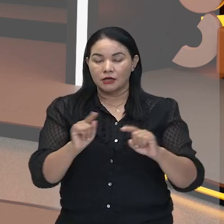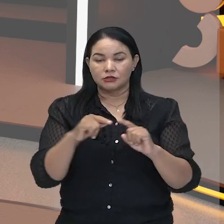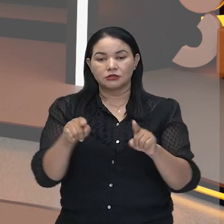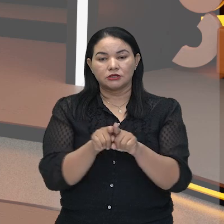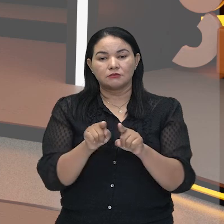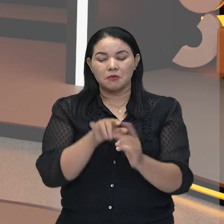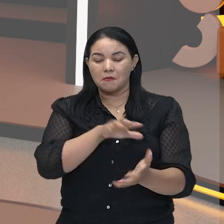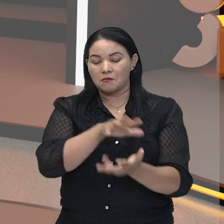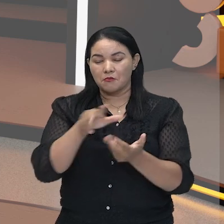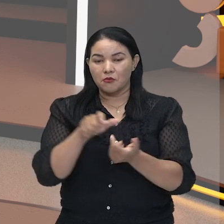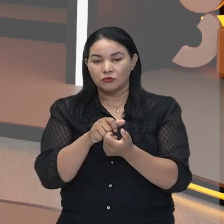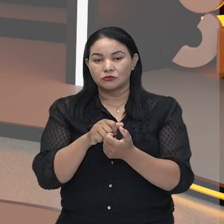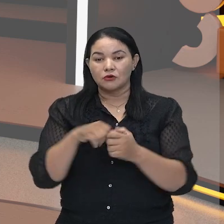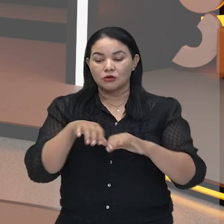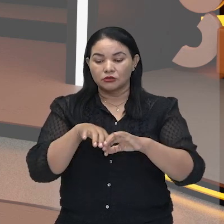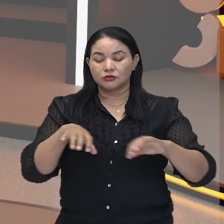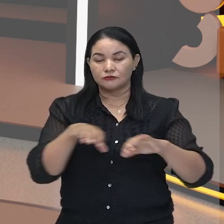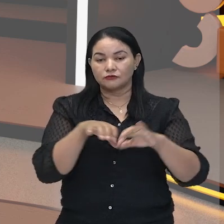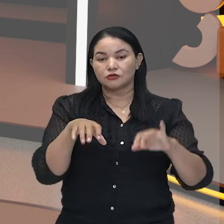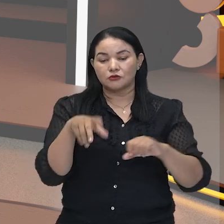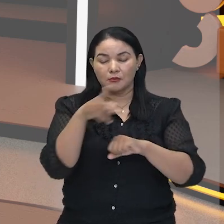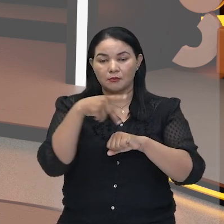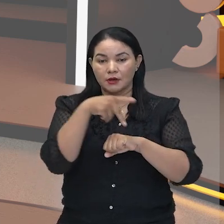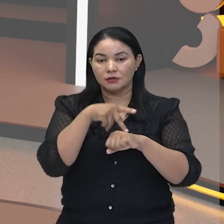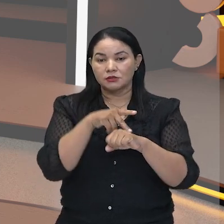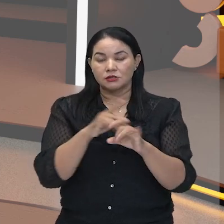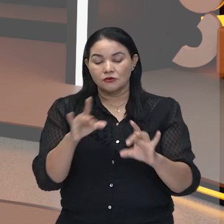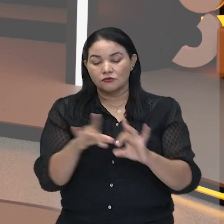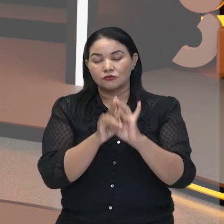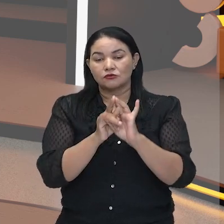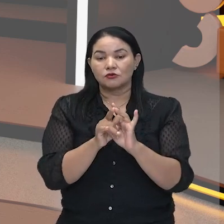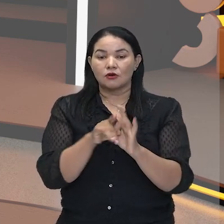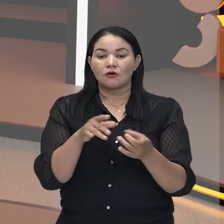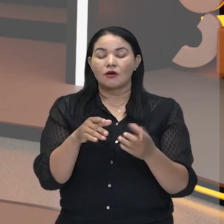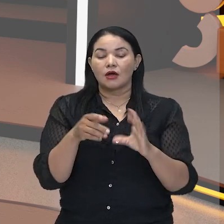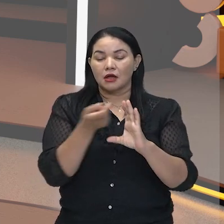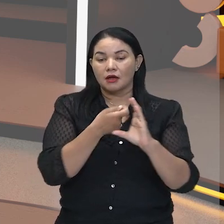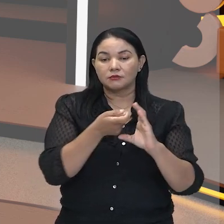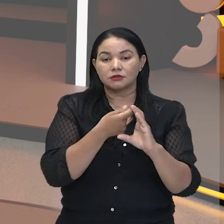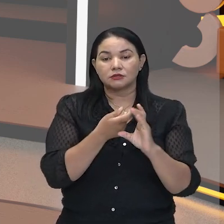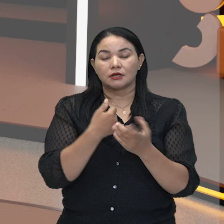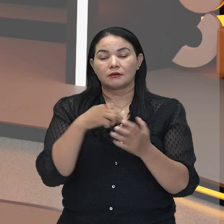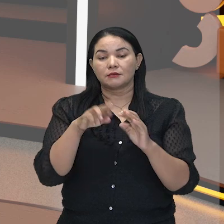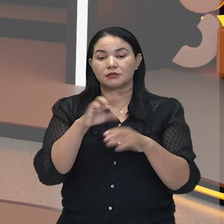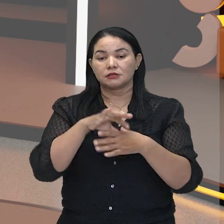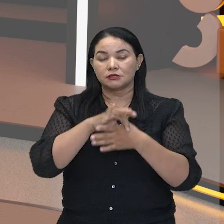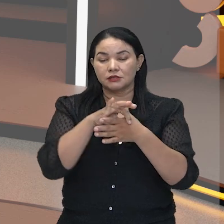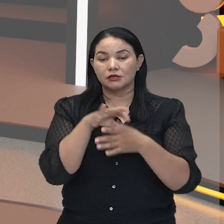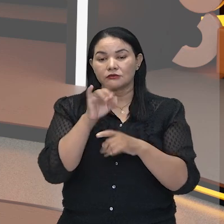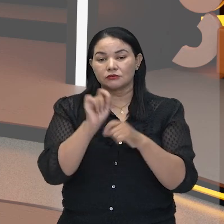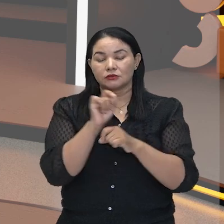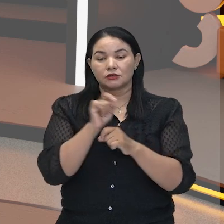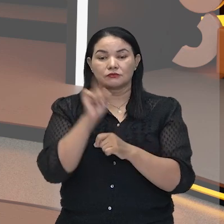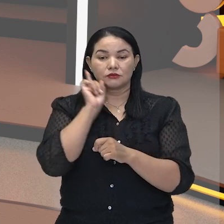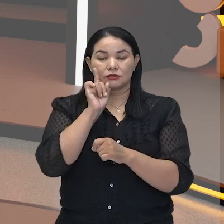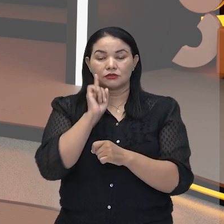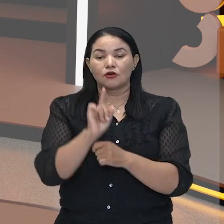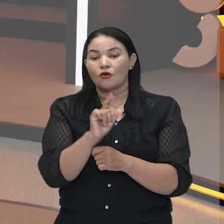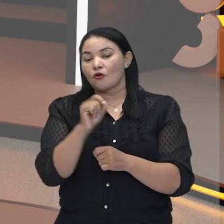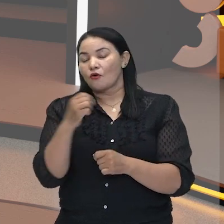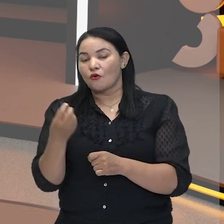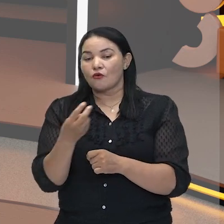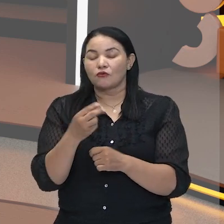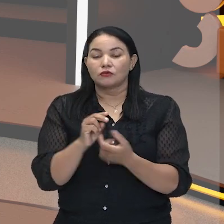se divida em países que estão alinhados ao capitalismo, representado pelos Estados Unidos, ou ao